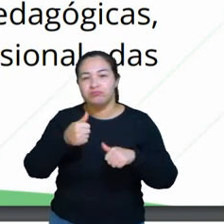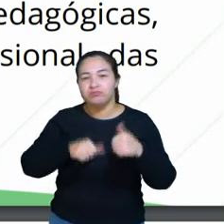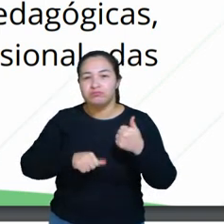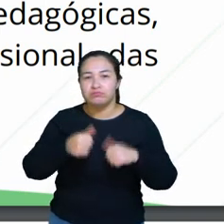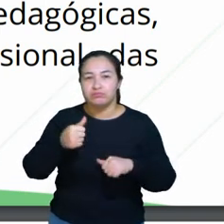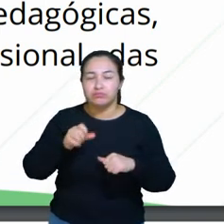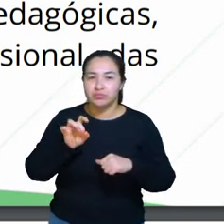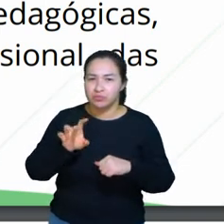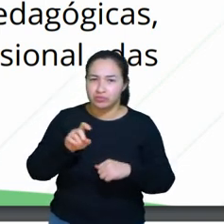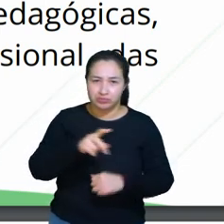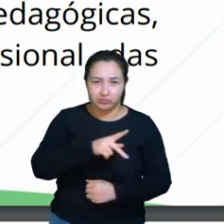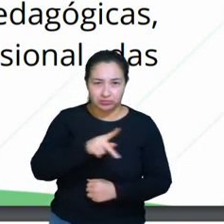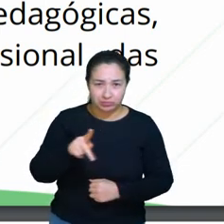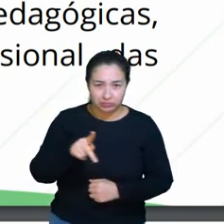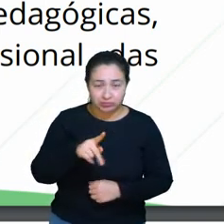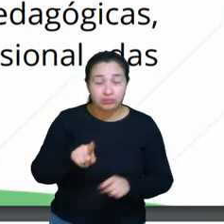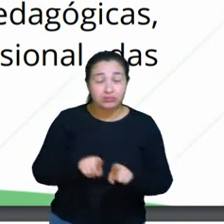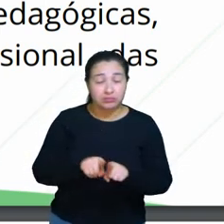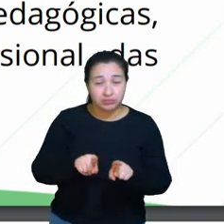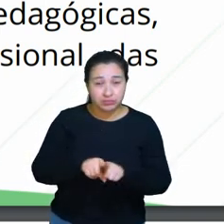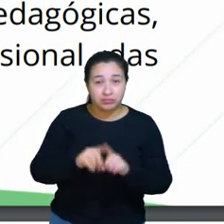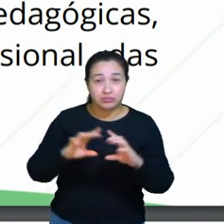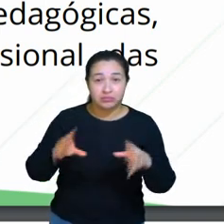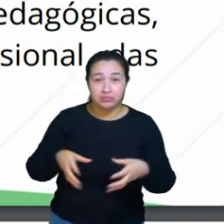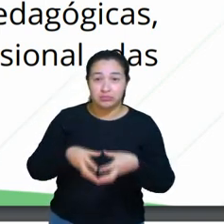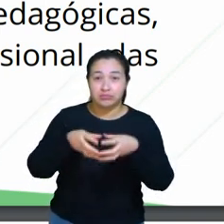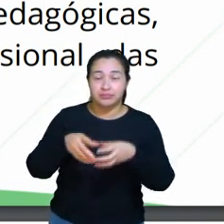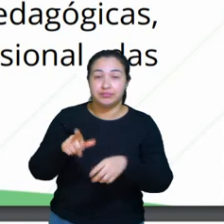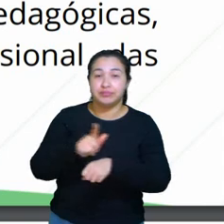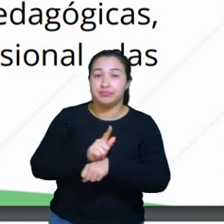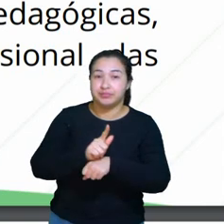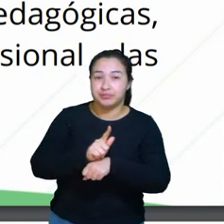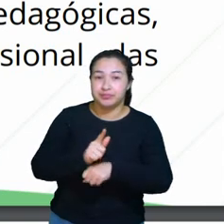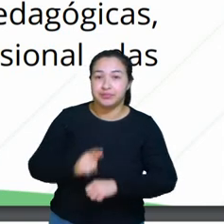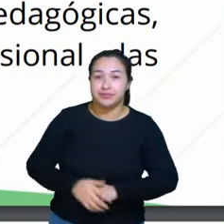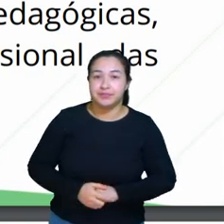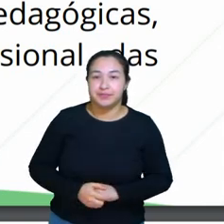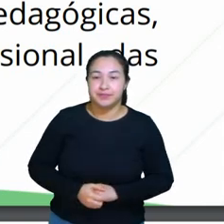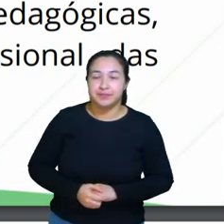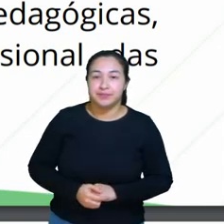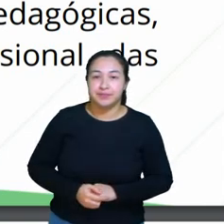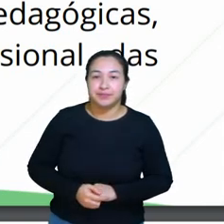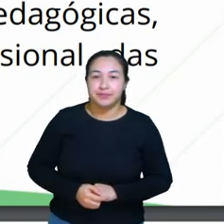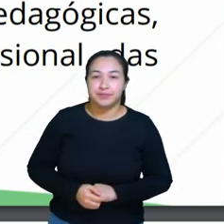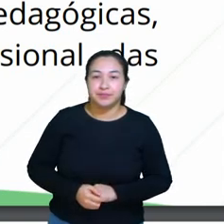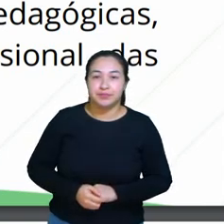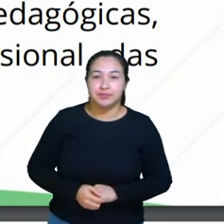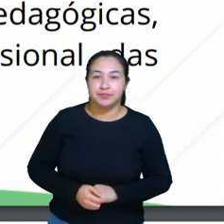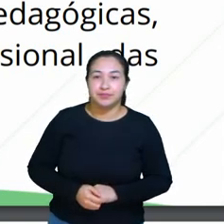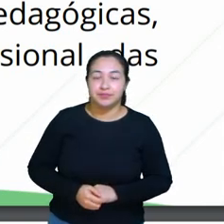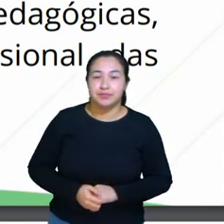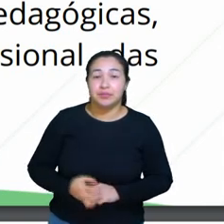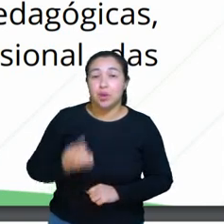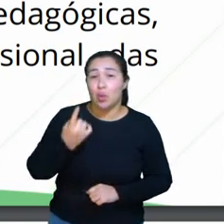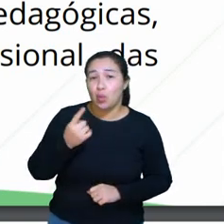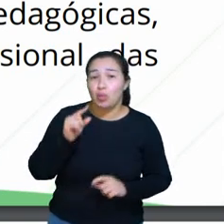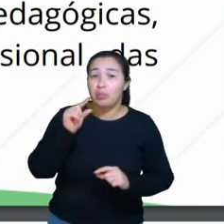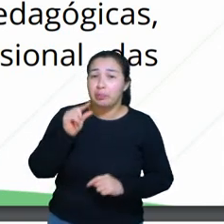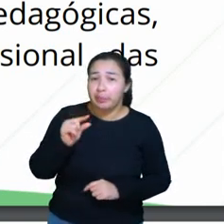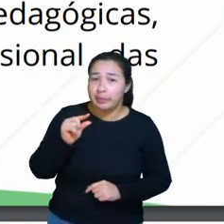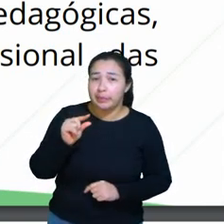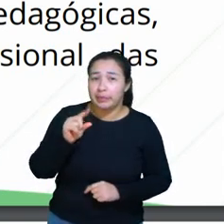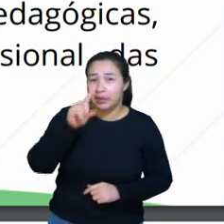professores com as equipes gestoras também é um um pequeno passo e que